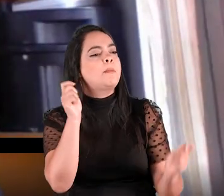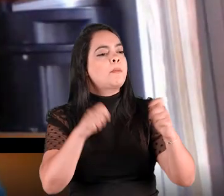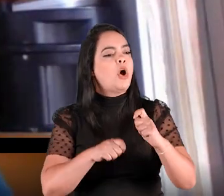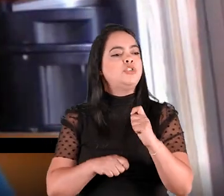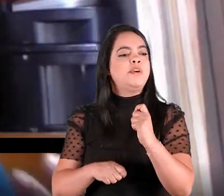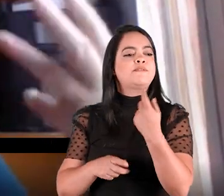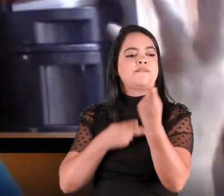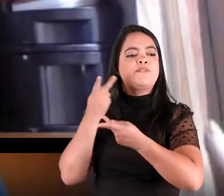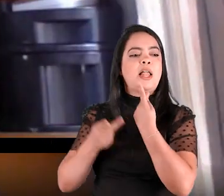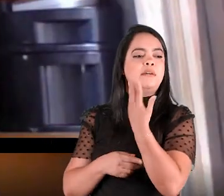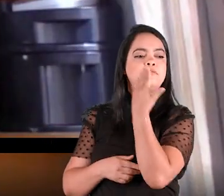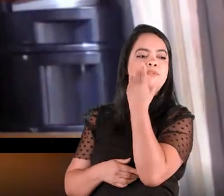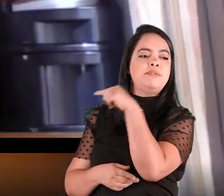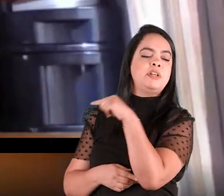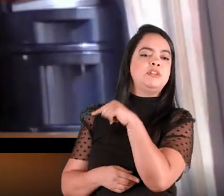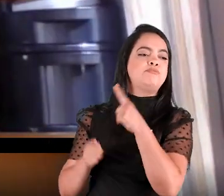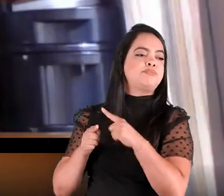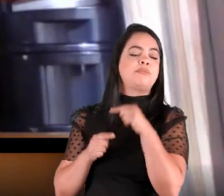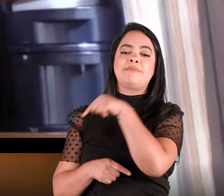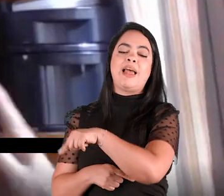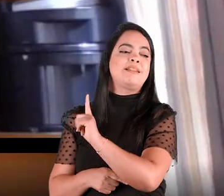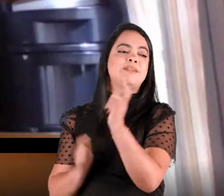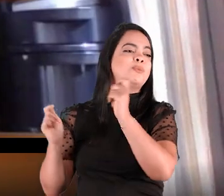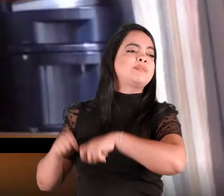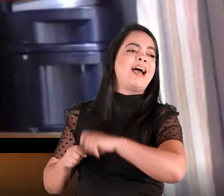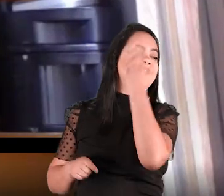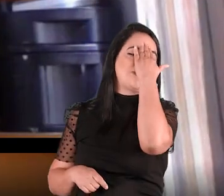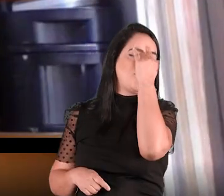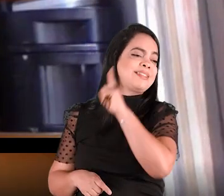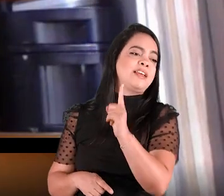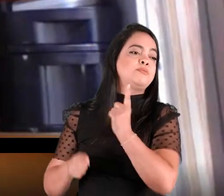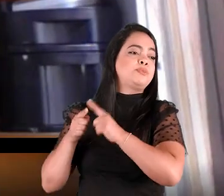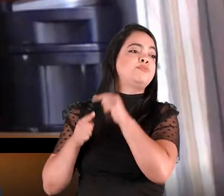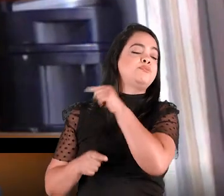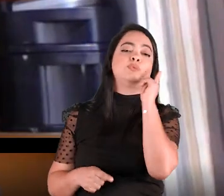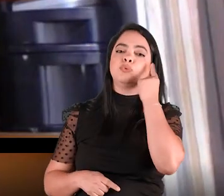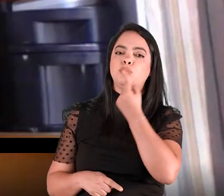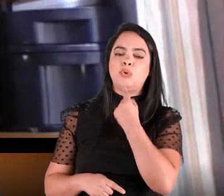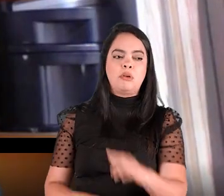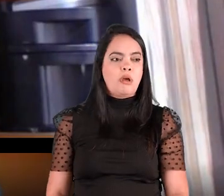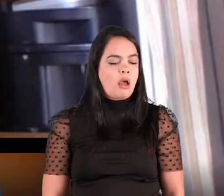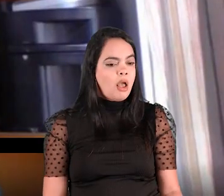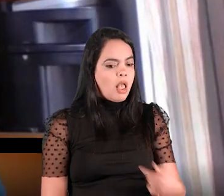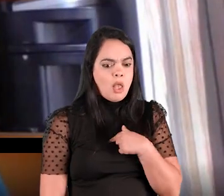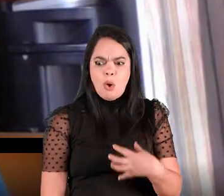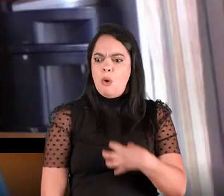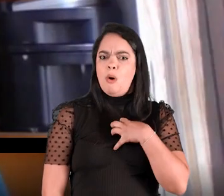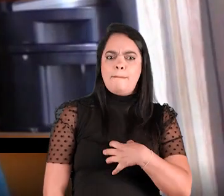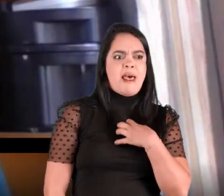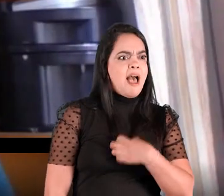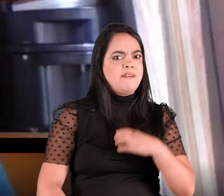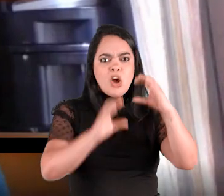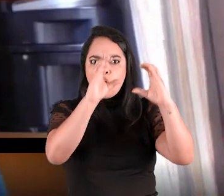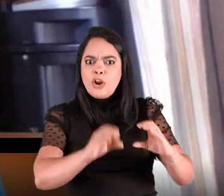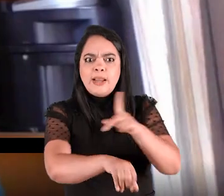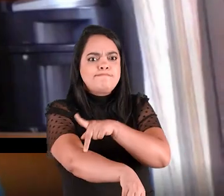do fulano? Porque ele não está conseguindo acompanhar a aula, porque ele é surdo. Aí, gurias, eu digo que eu fiquei furiosa com a coordenação